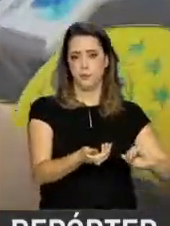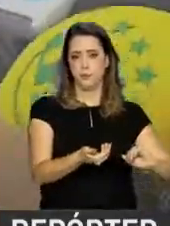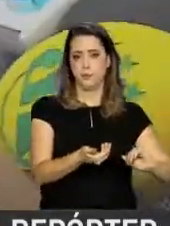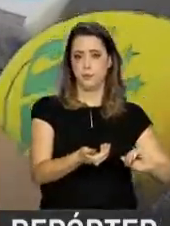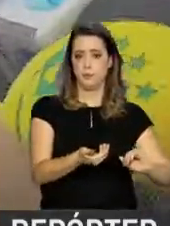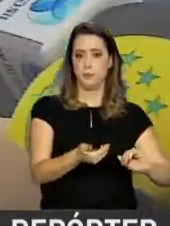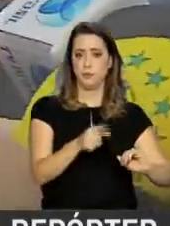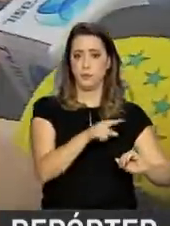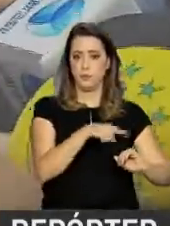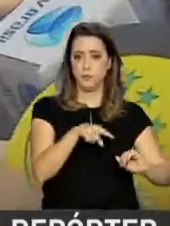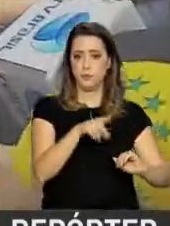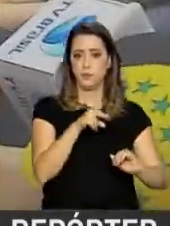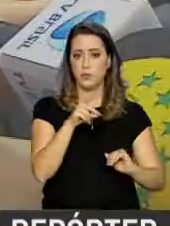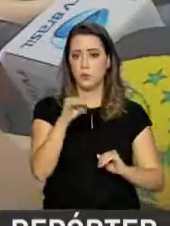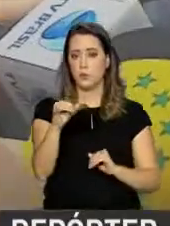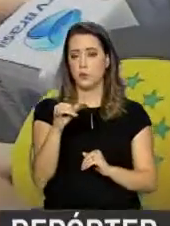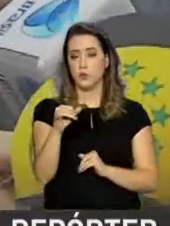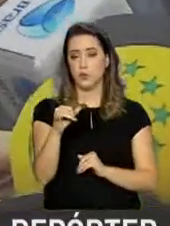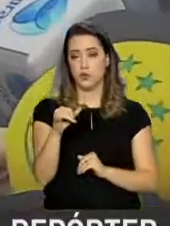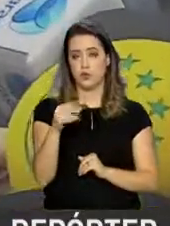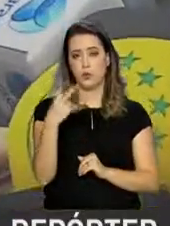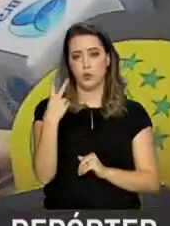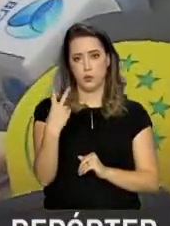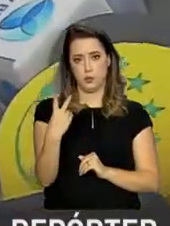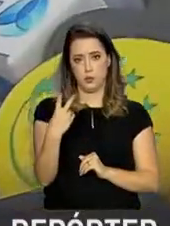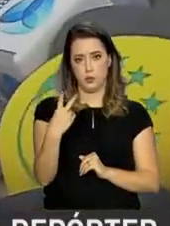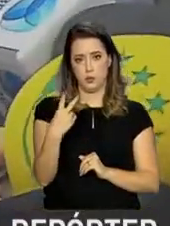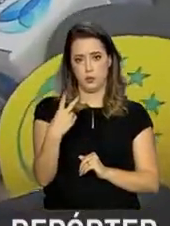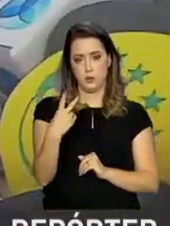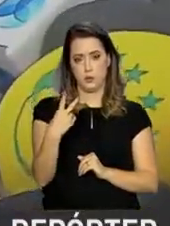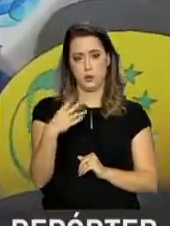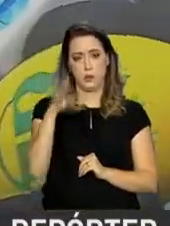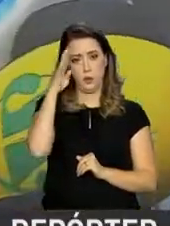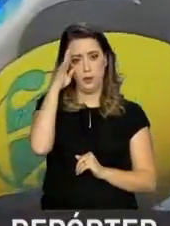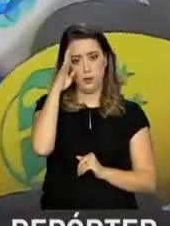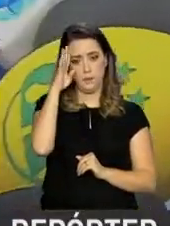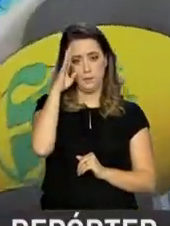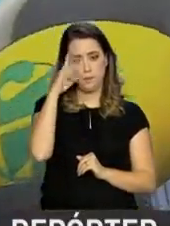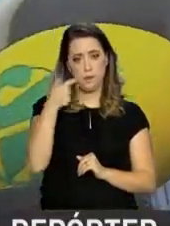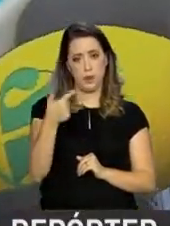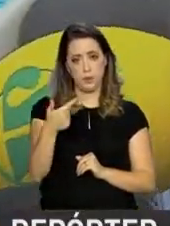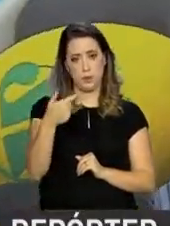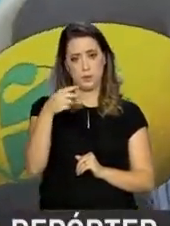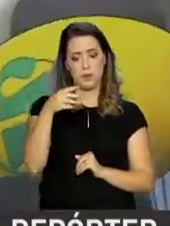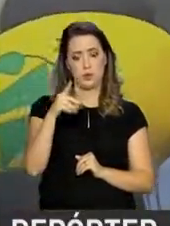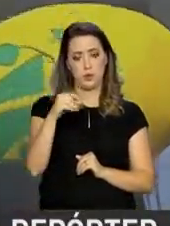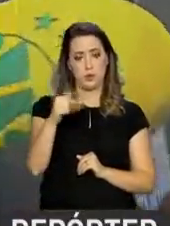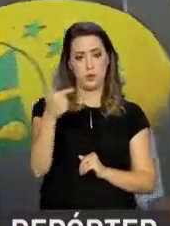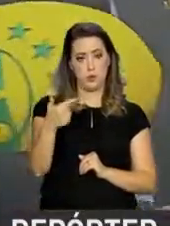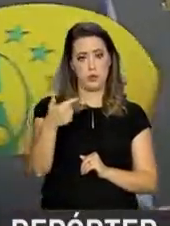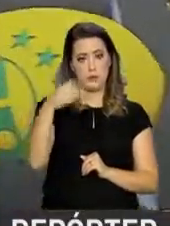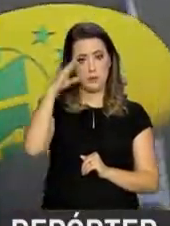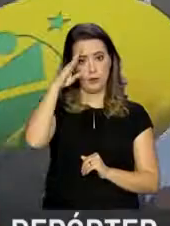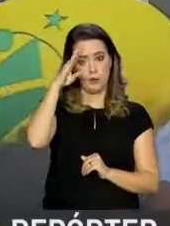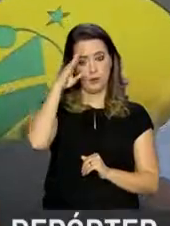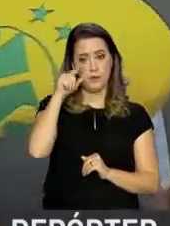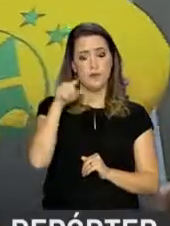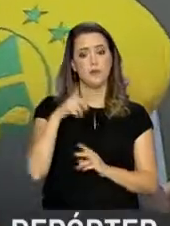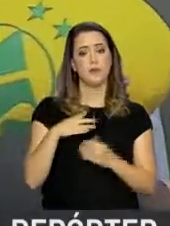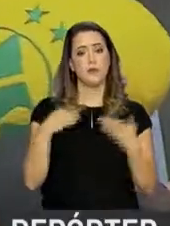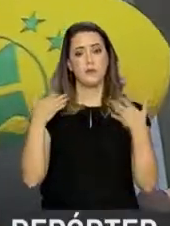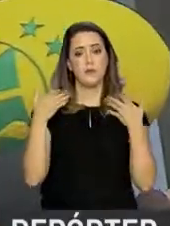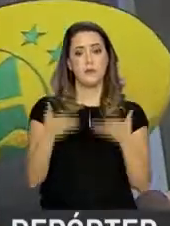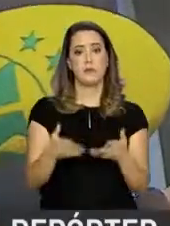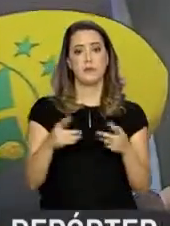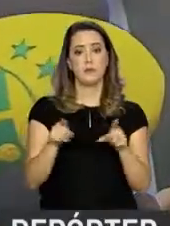para que no dia 2, que é uma quarta-feira, né, nós possamos ter presença a